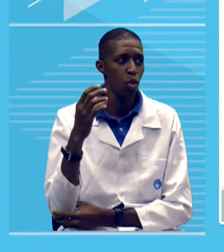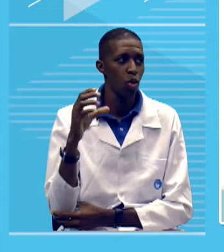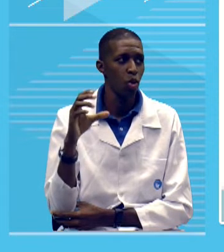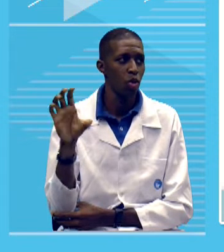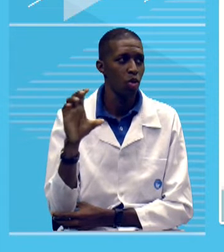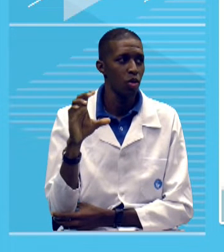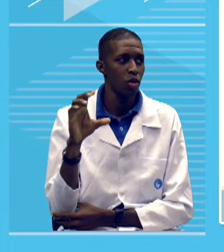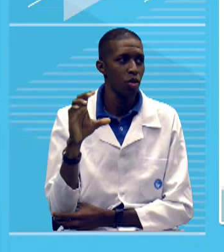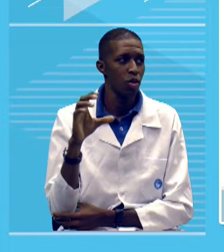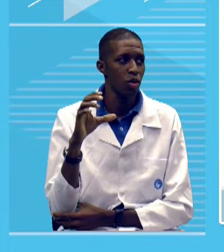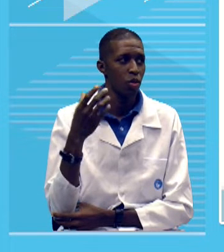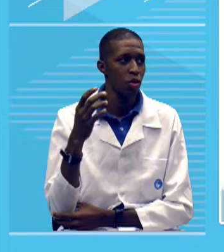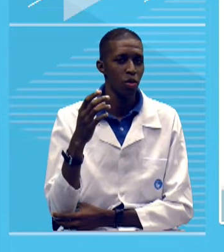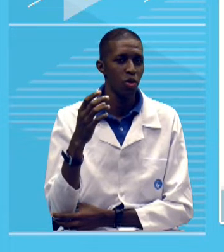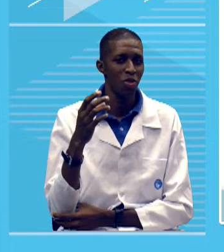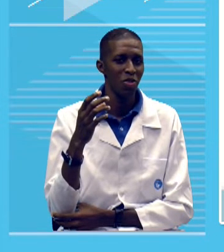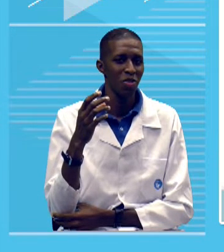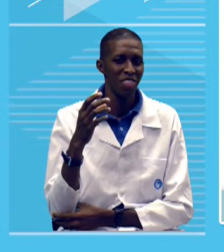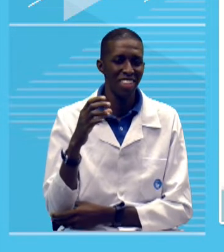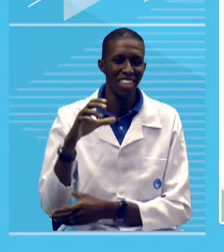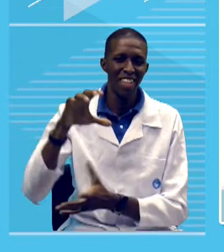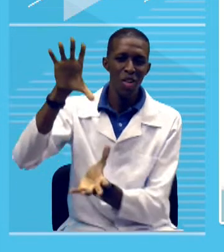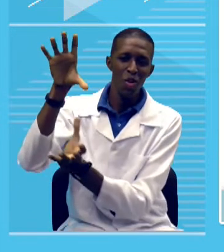e ventilador gigante